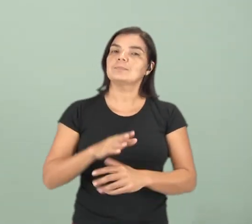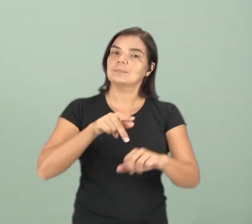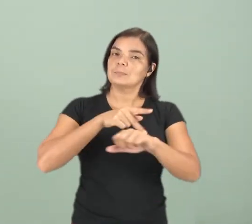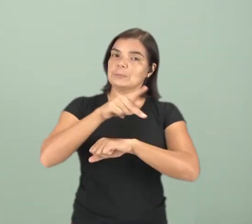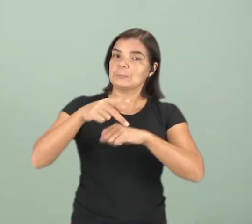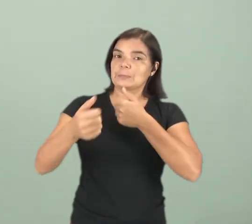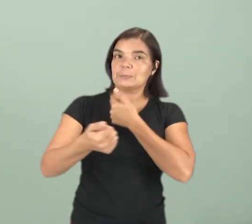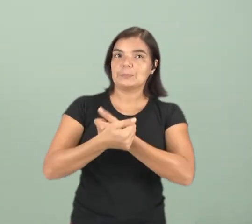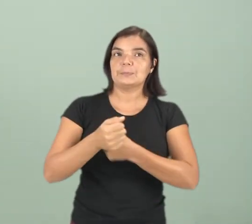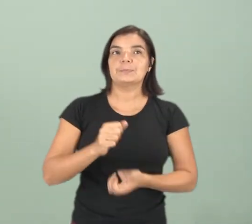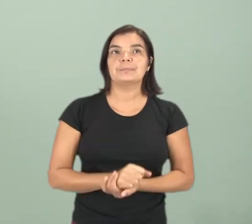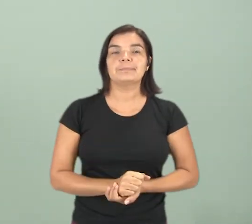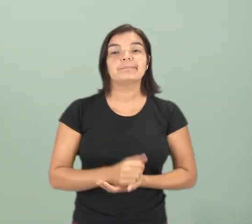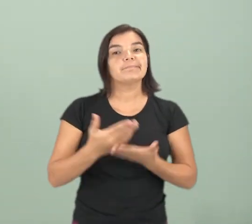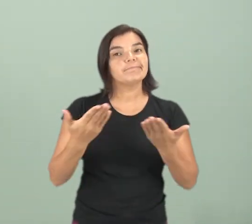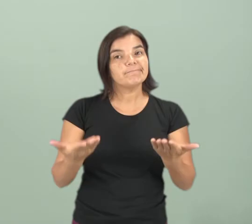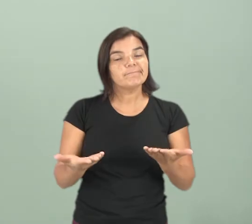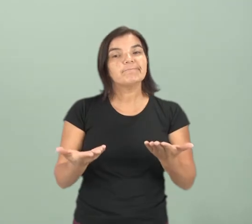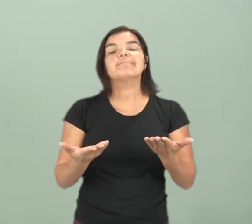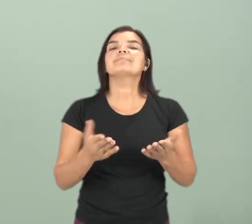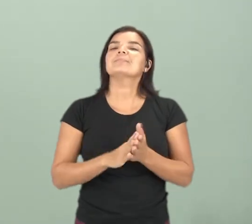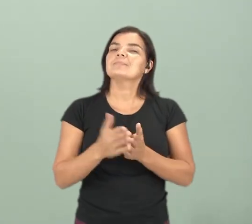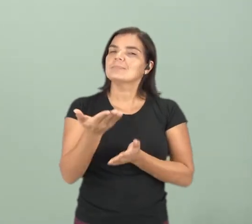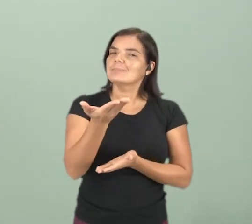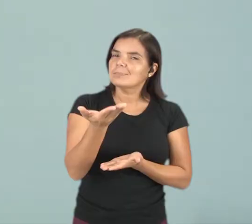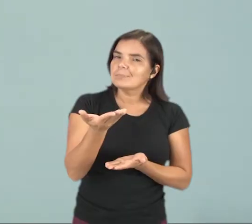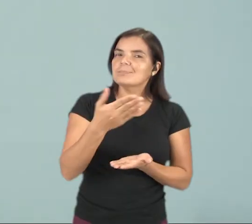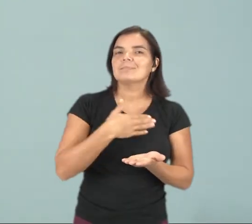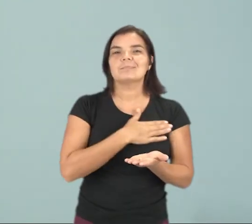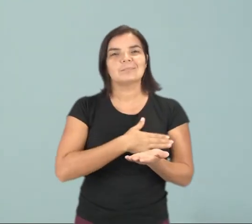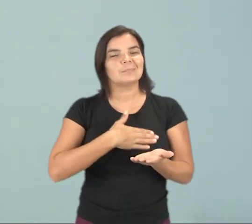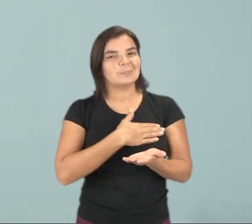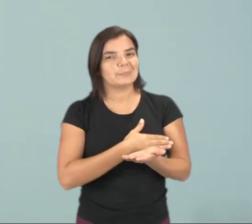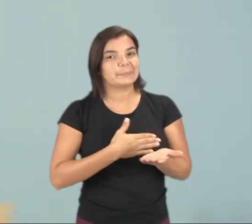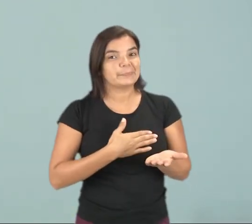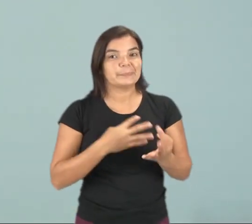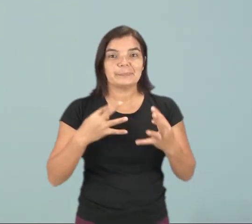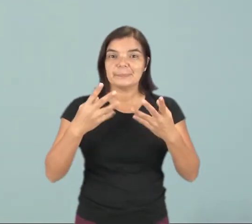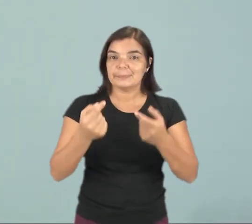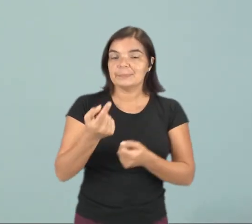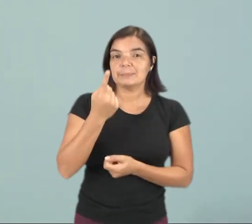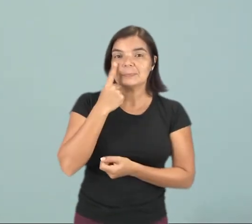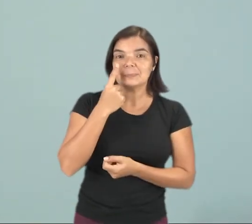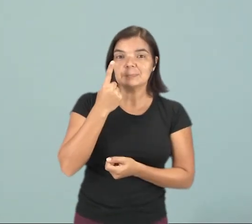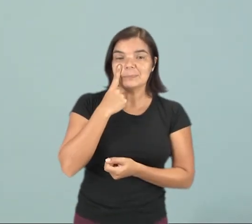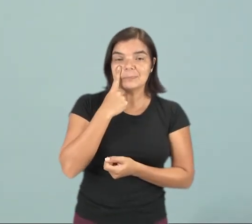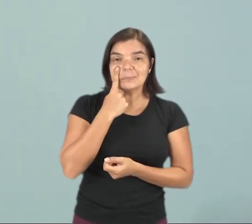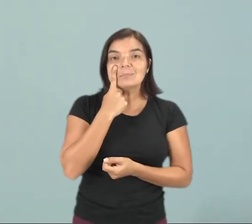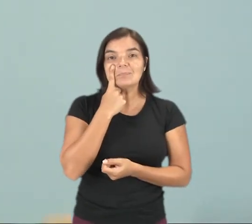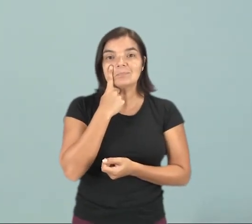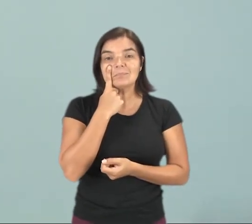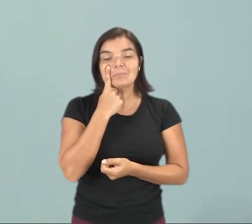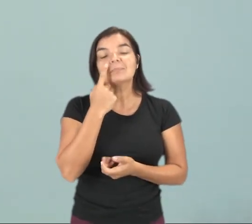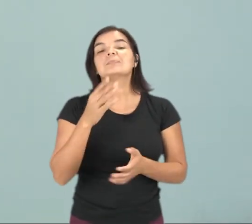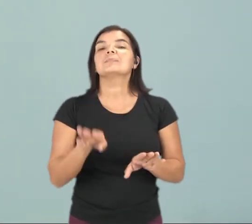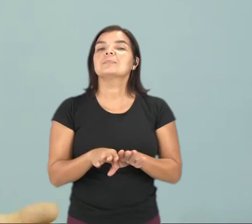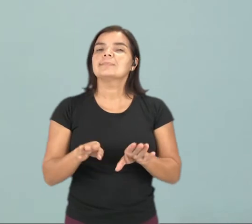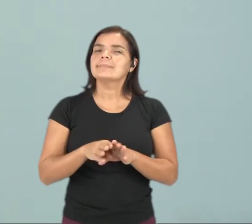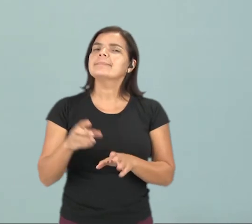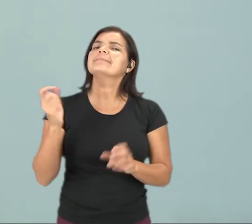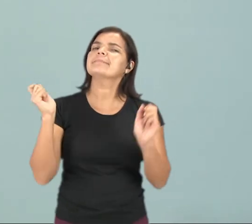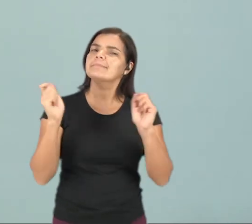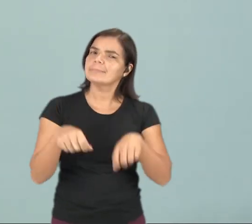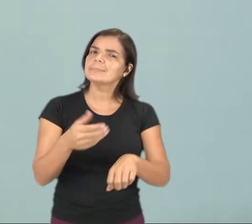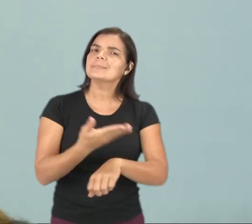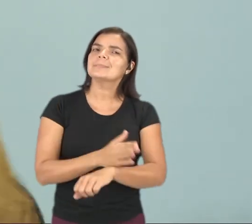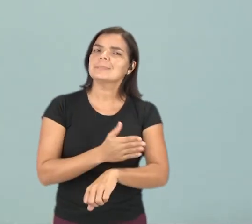países vizinhos. Com base nisso, eu gostaria então, a partir de agora, de tudo isso que você ouviu e viu, que a gente